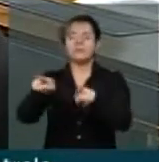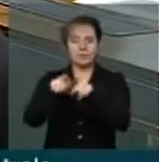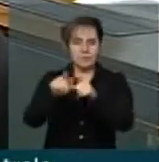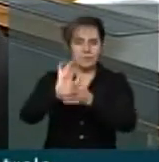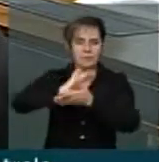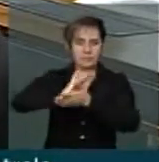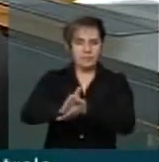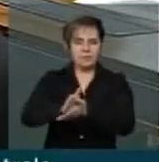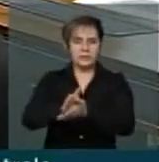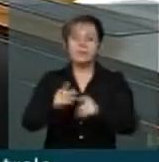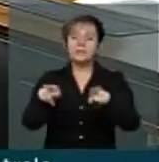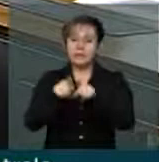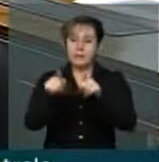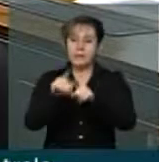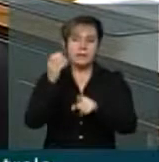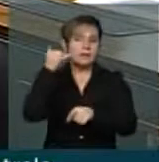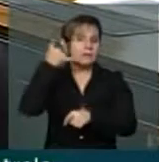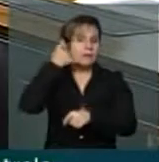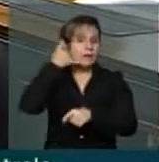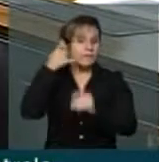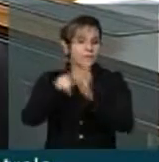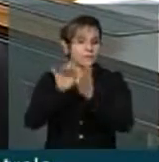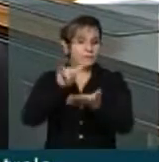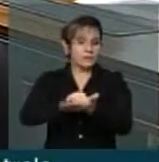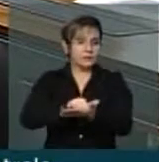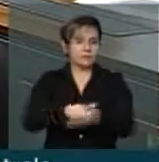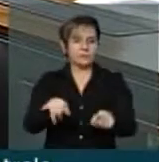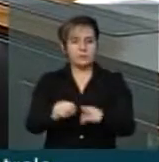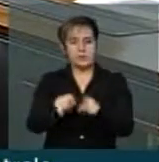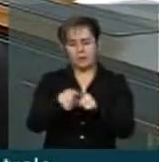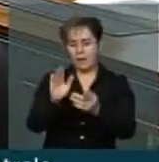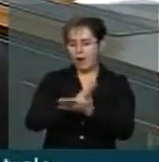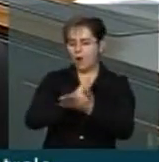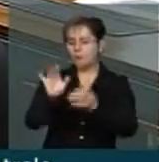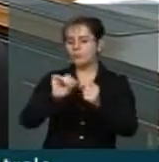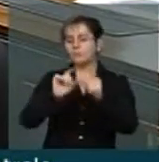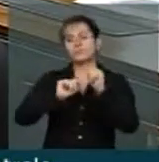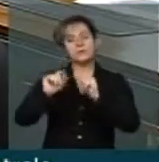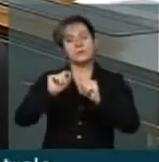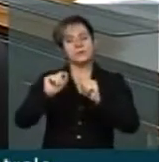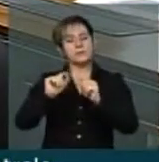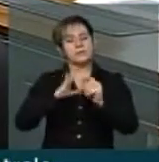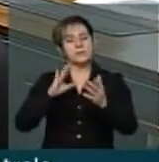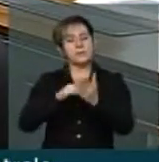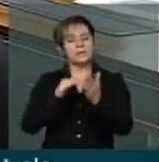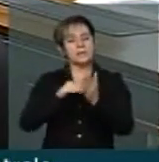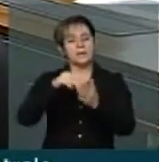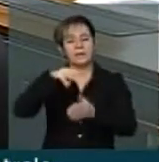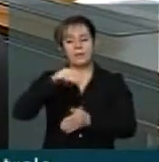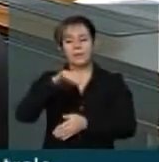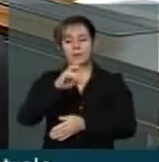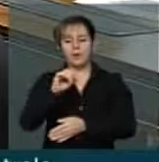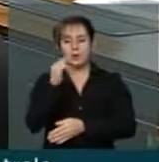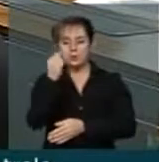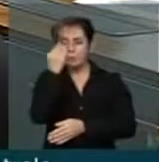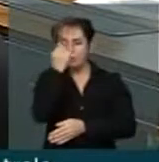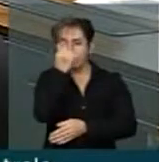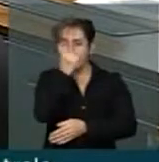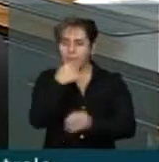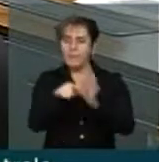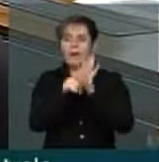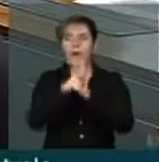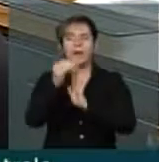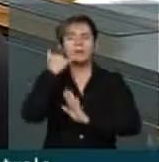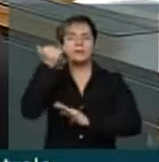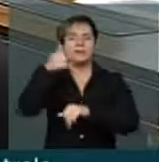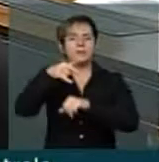telefonia fixa. E mais, alguma dessas operadoras, presidente, o que eles estão fazendo? Até na minutagem para interurbano. Então, por exemplo, uma